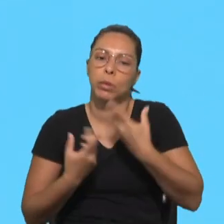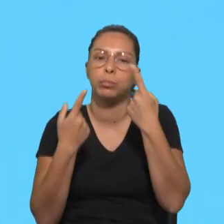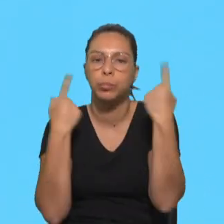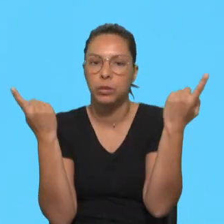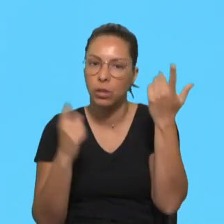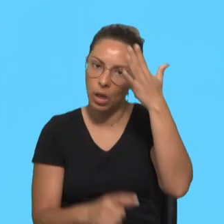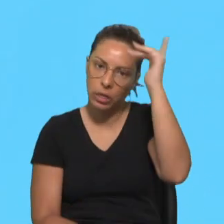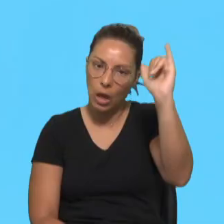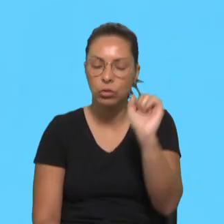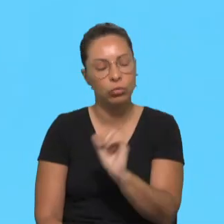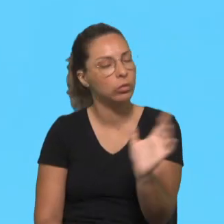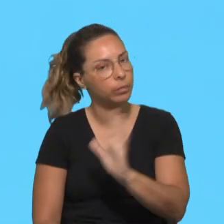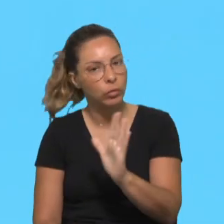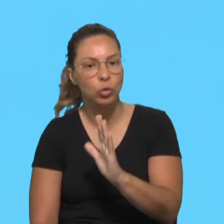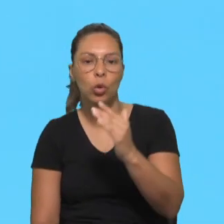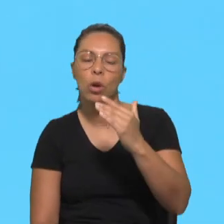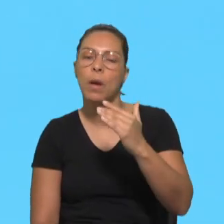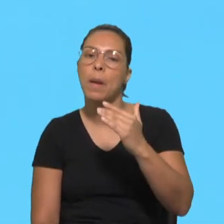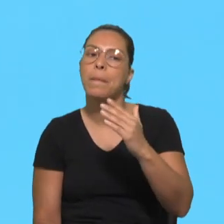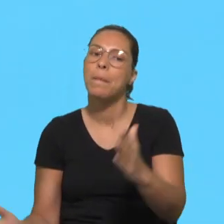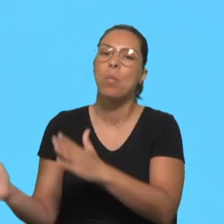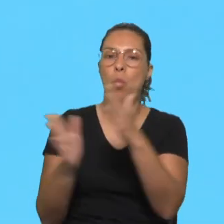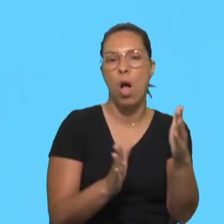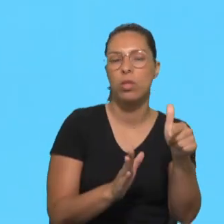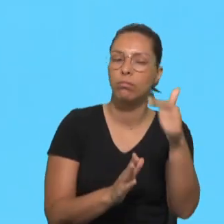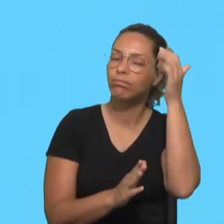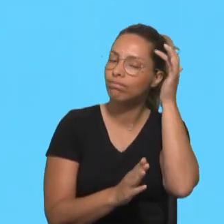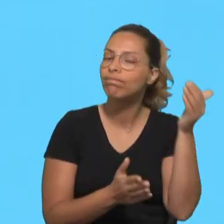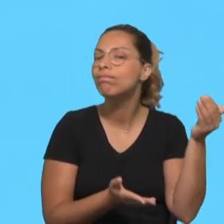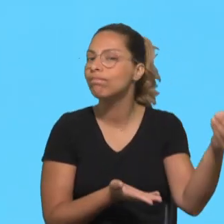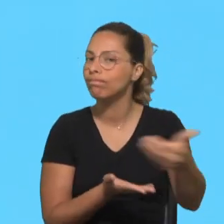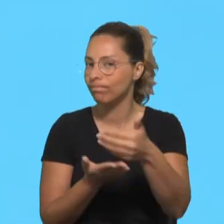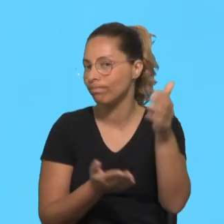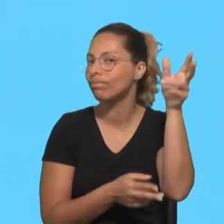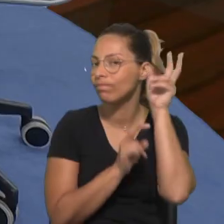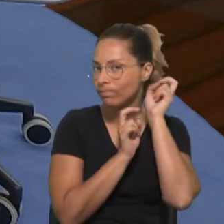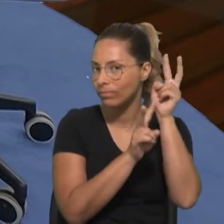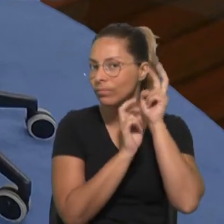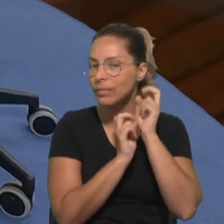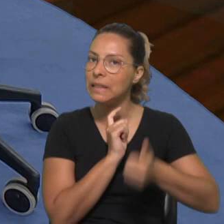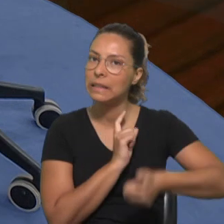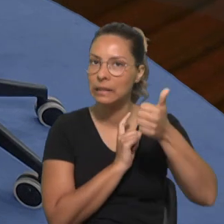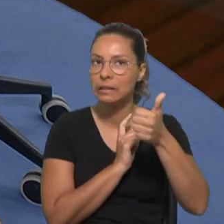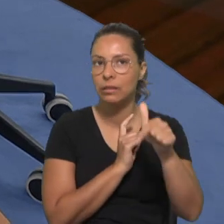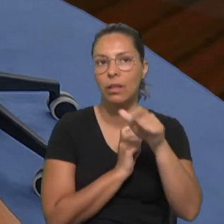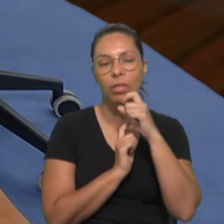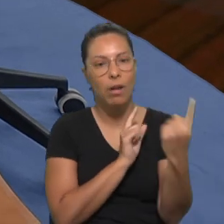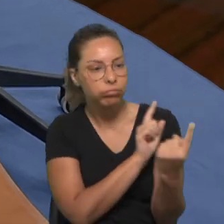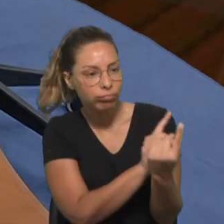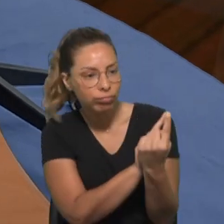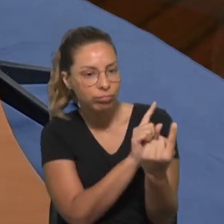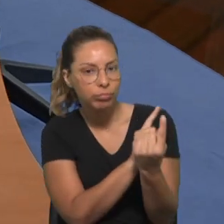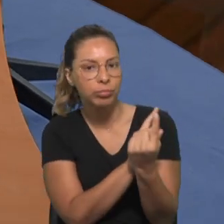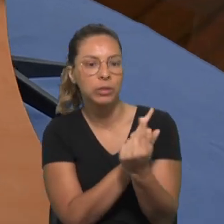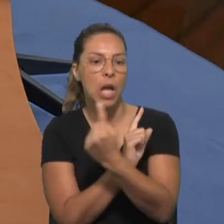ideias teóricas, digamos assim. Percebe-se uma grande disponibilidade das cooperadoras da família em escutar, para poderem atender à